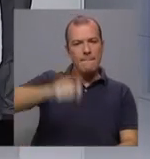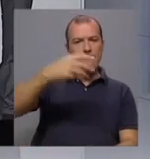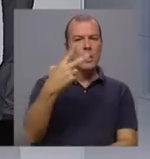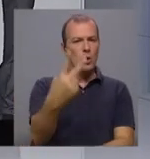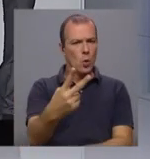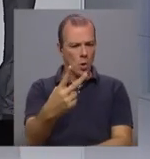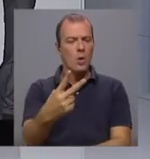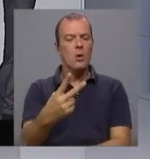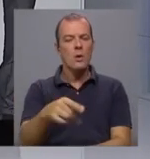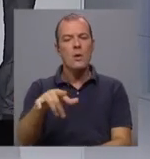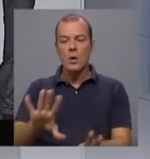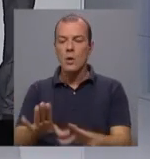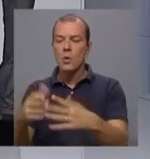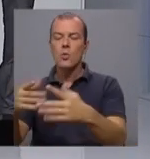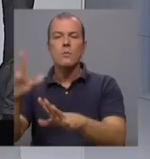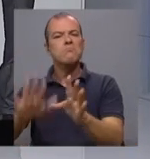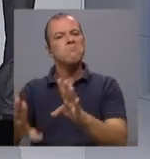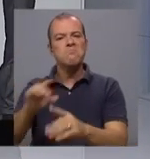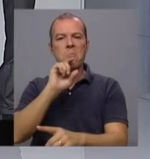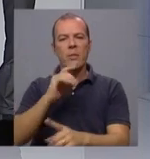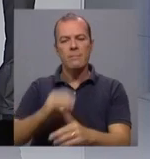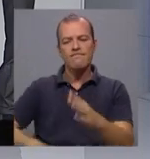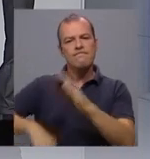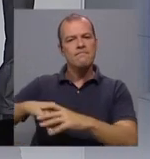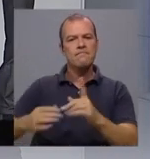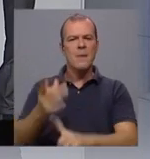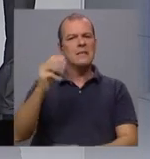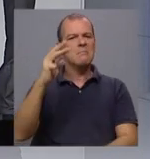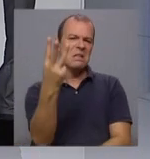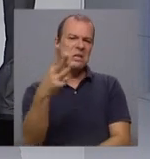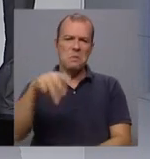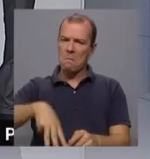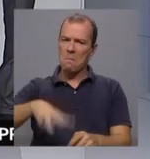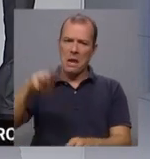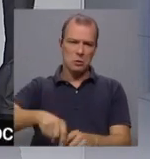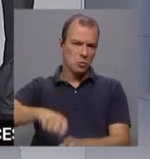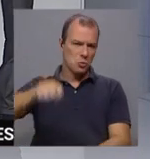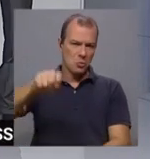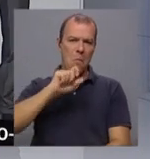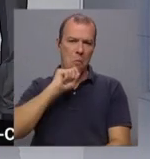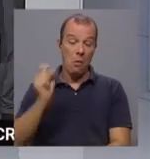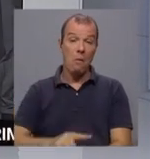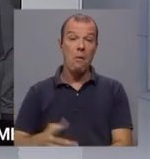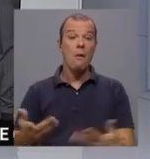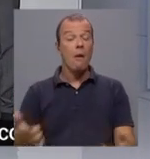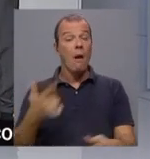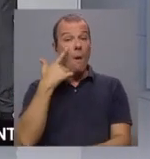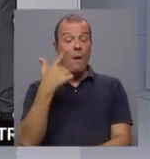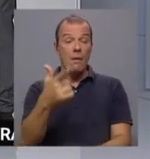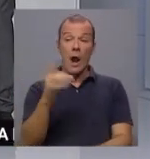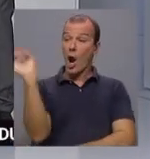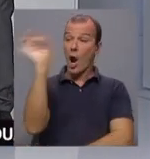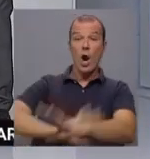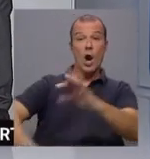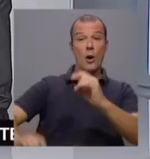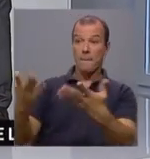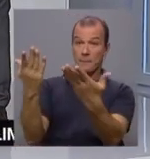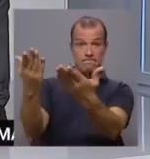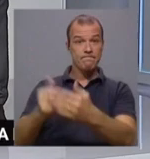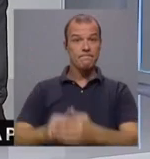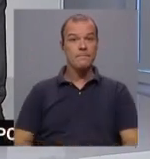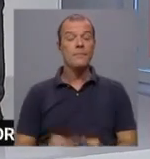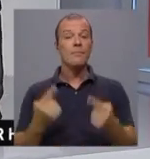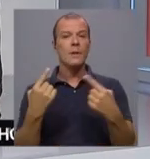que no grupo ocidental pode chegar até aos 3 metros. Olhando para a Europa, temos então